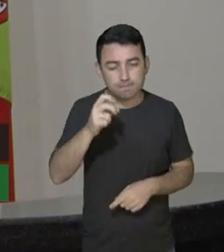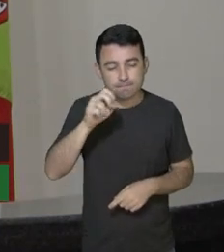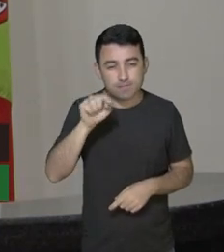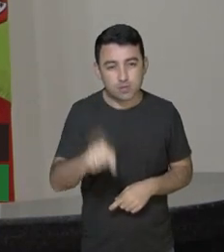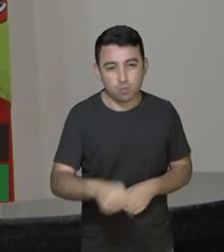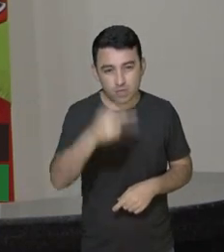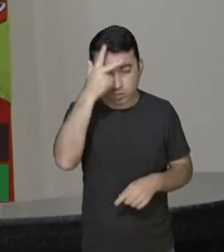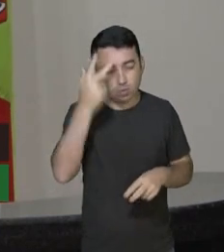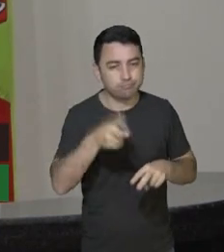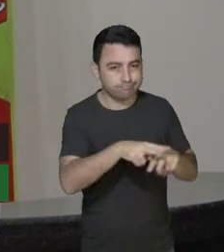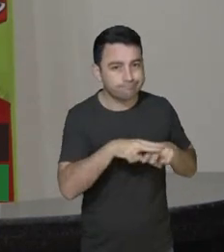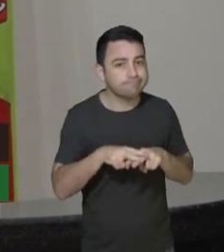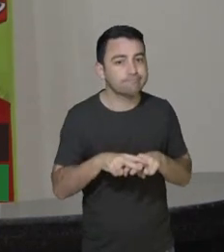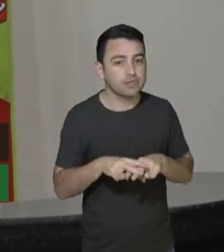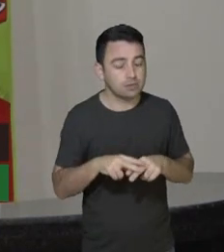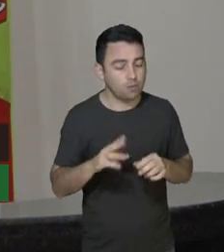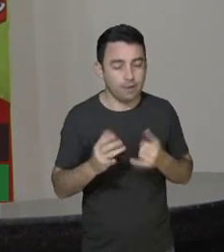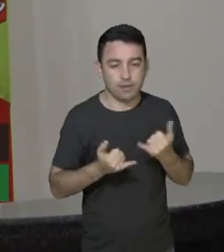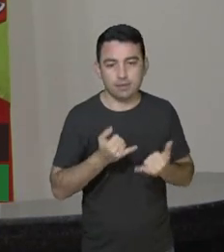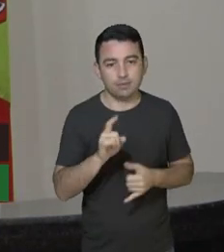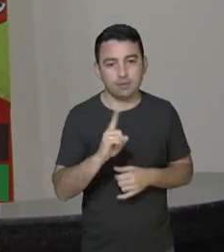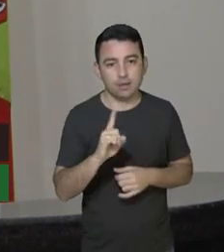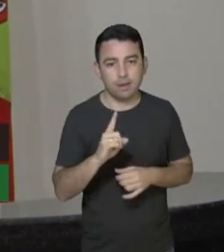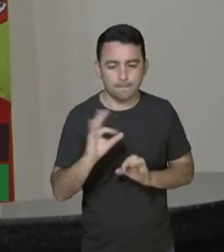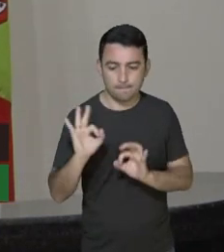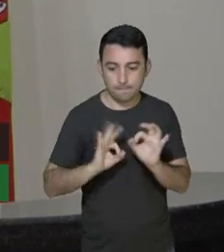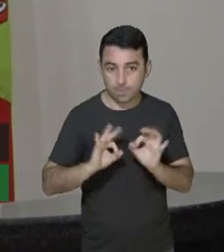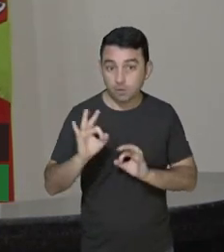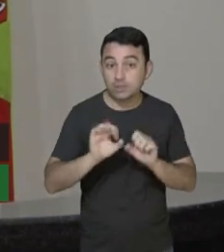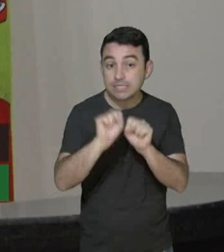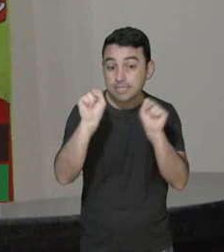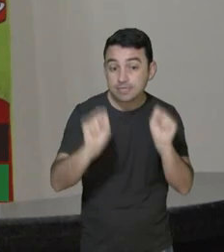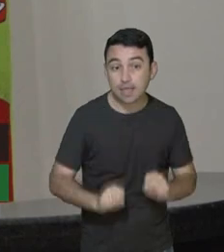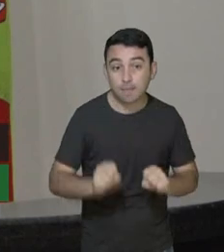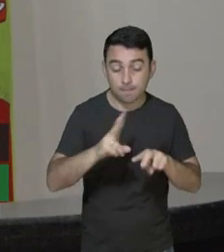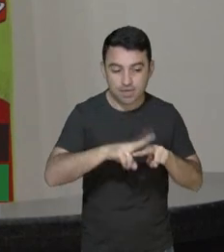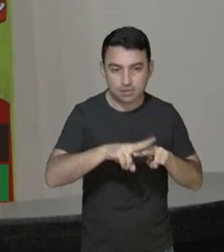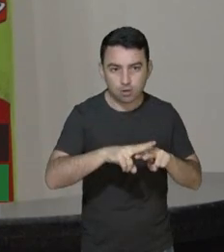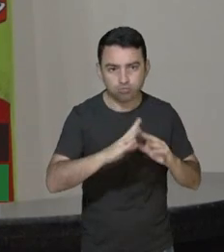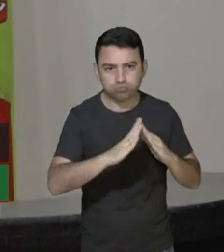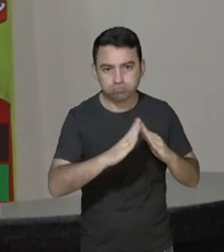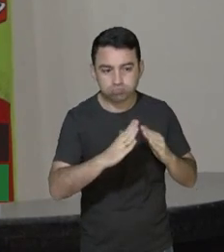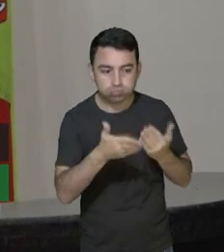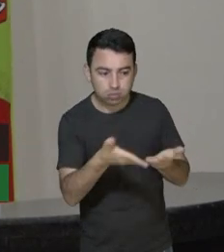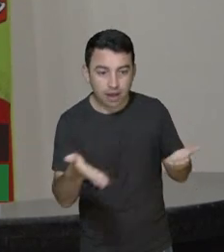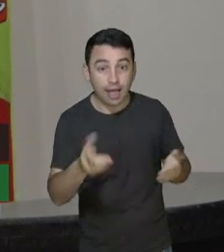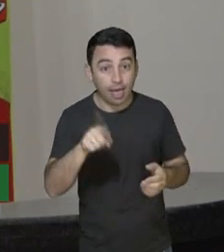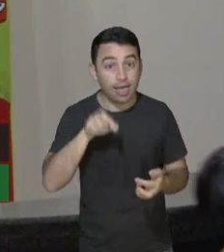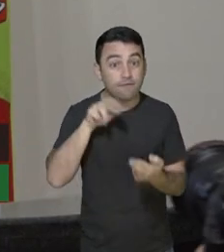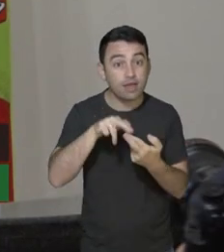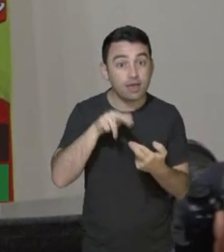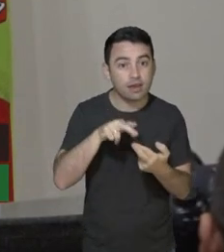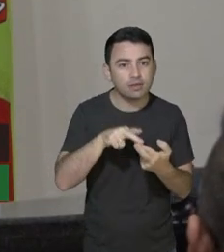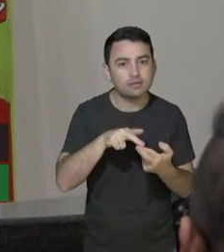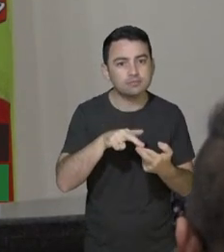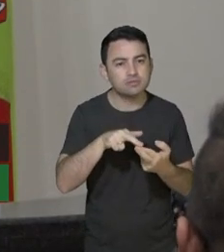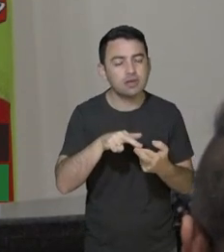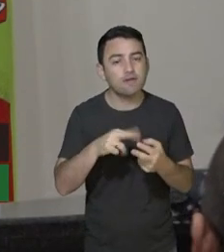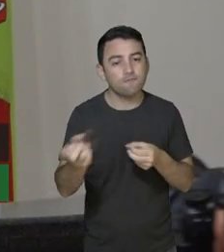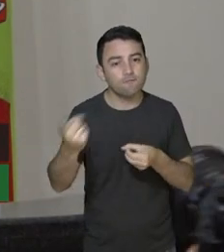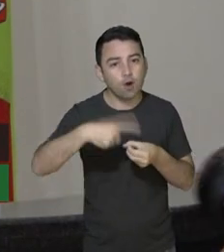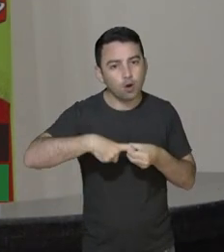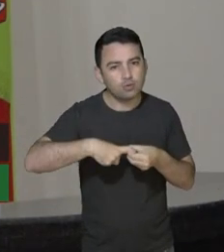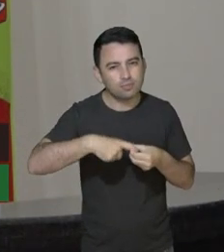é brincadeira. Aprimoramos o sistema prisional, que se tornou referência em ressocialização